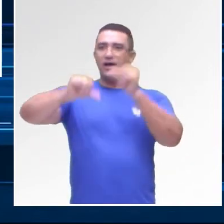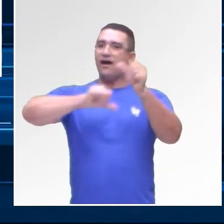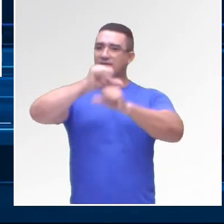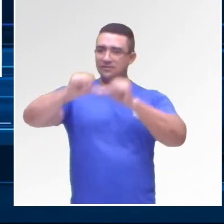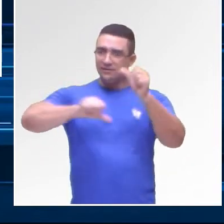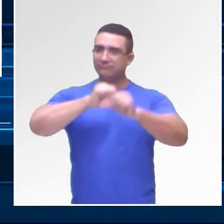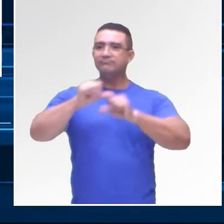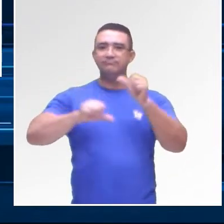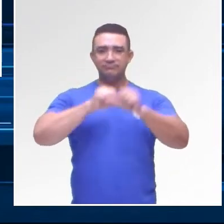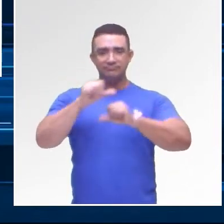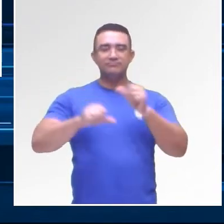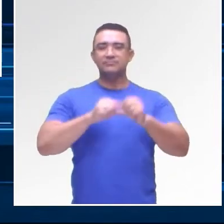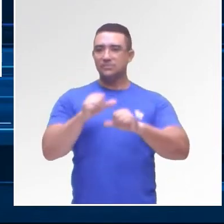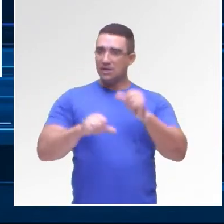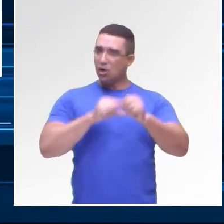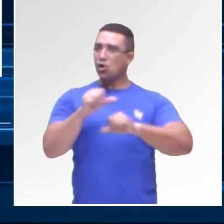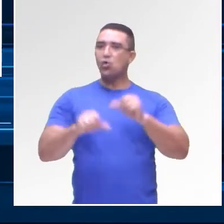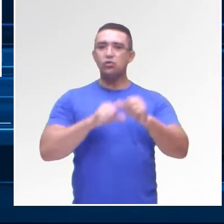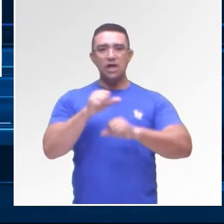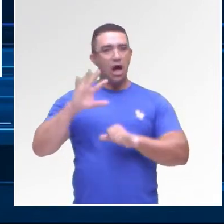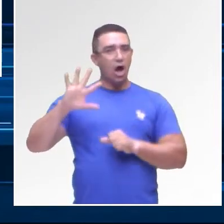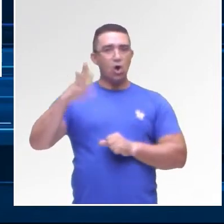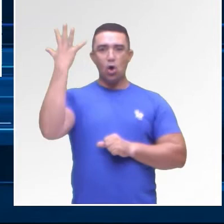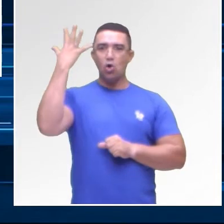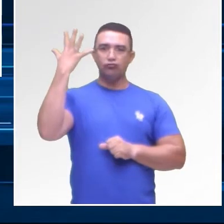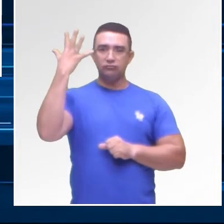é uma mudança aguda, é uma mudança que acontece,